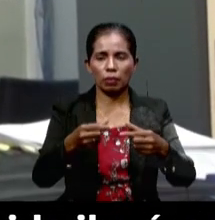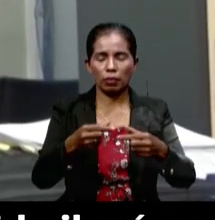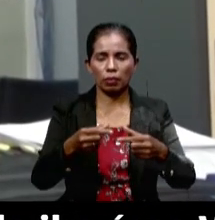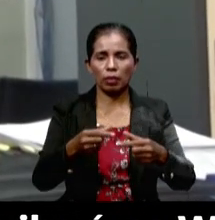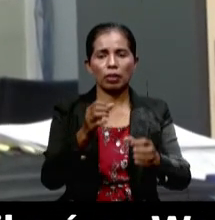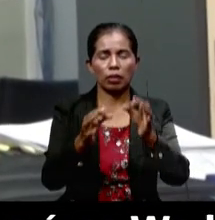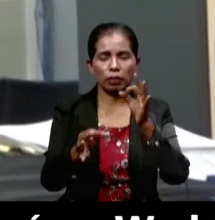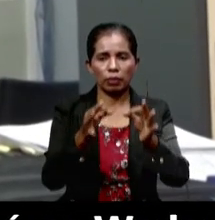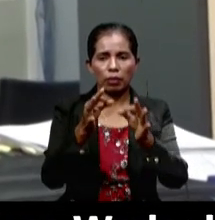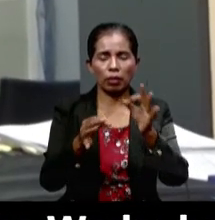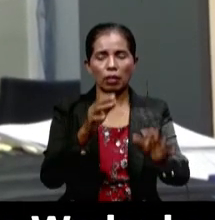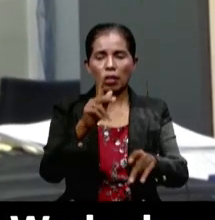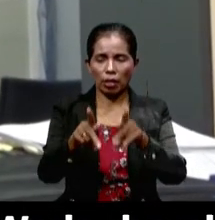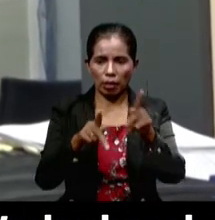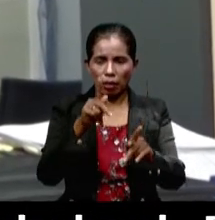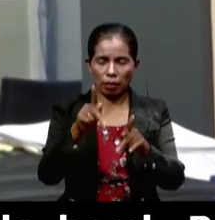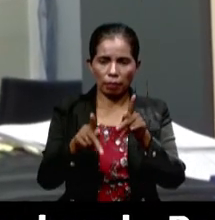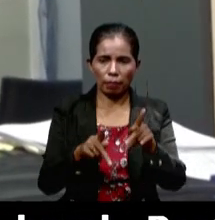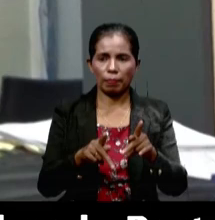quando é uma.